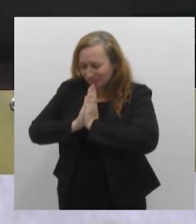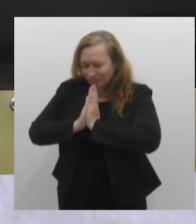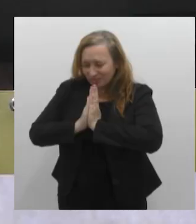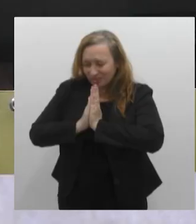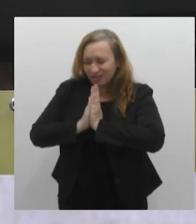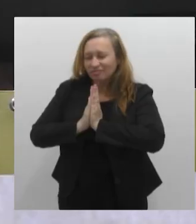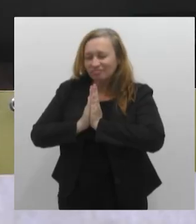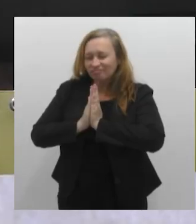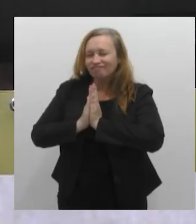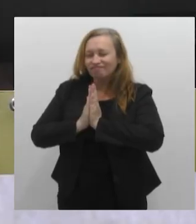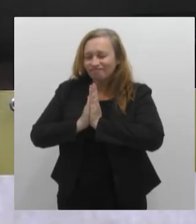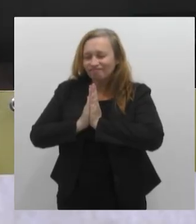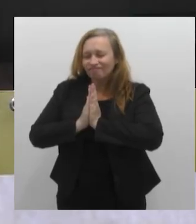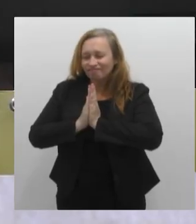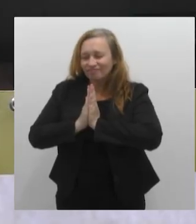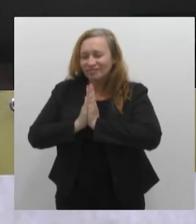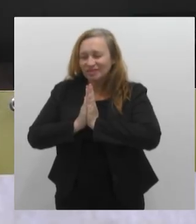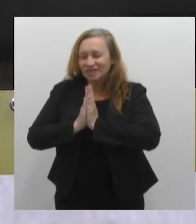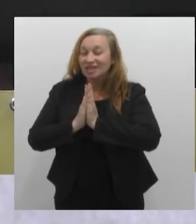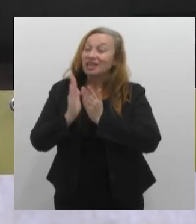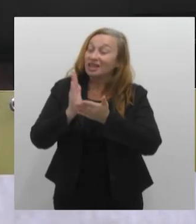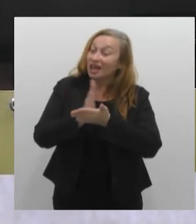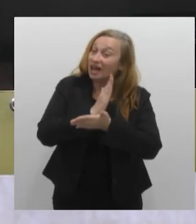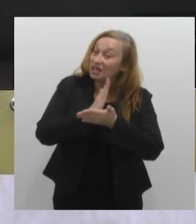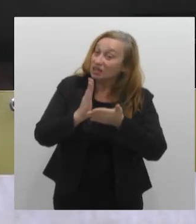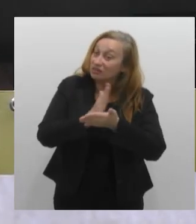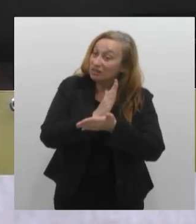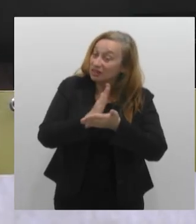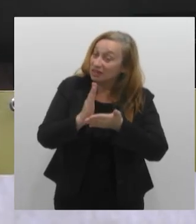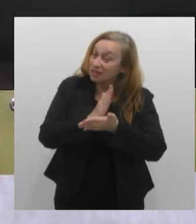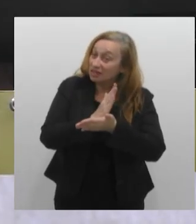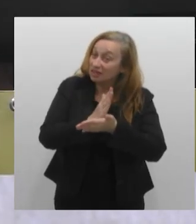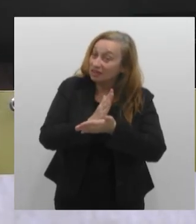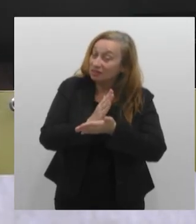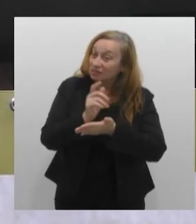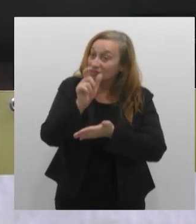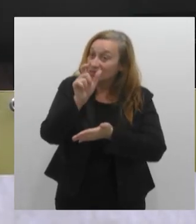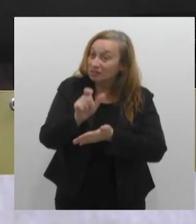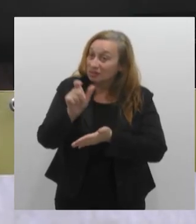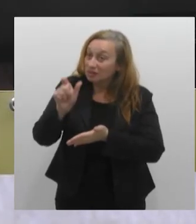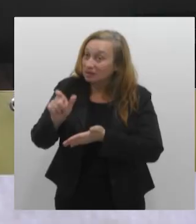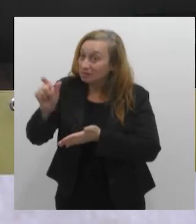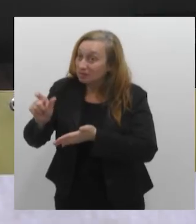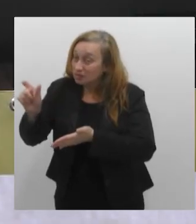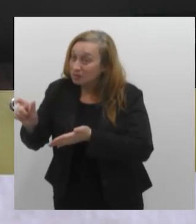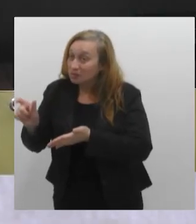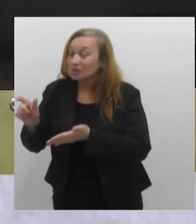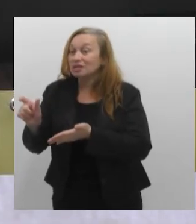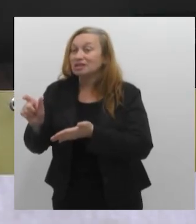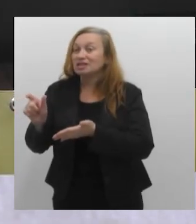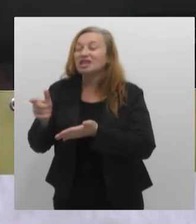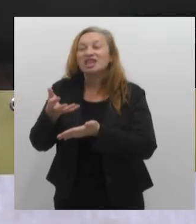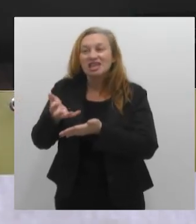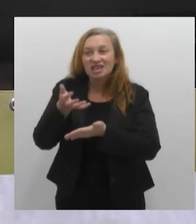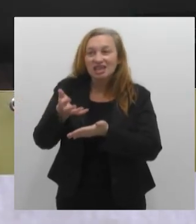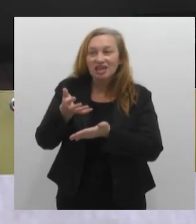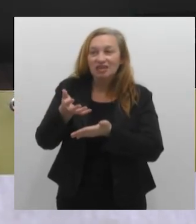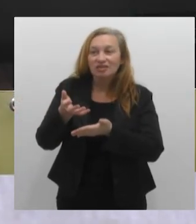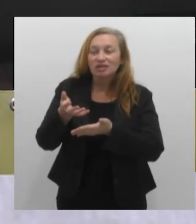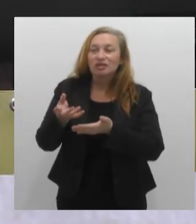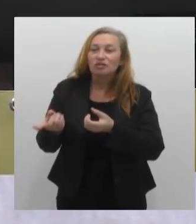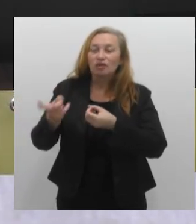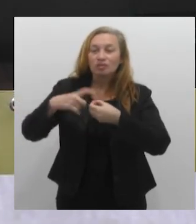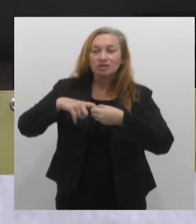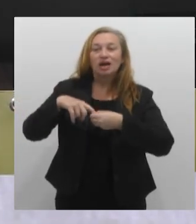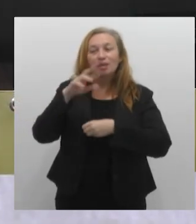retorno, uma oração daqueles que muitas vezes já não é só mais minha, evidentemente, mas é de todo aquele que quer fazer um retorno aos braços